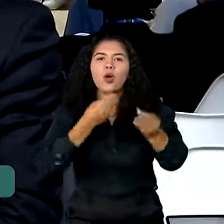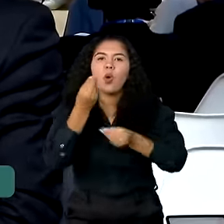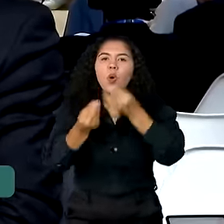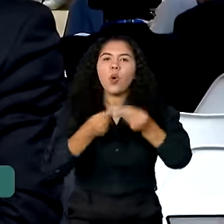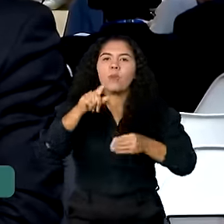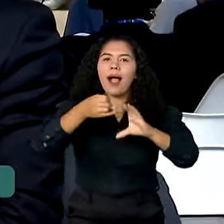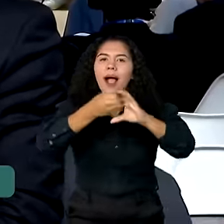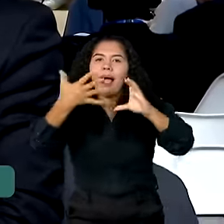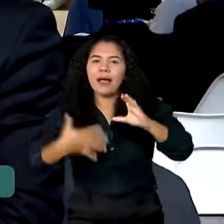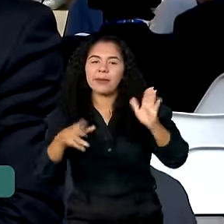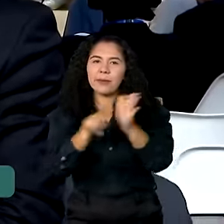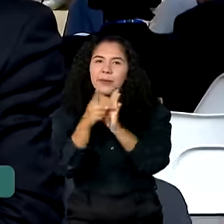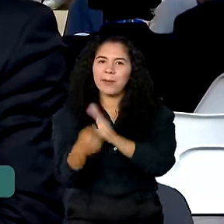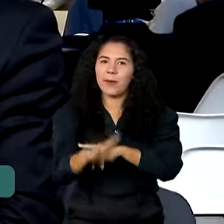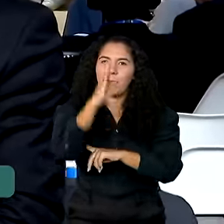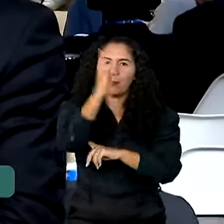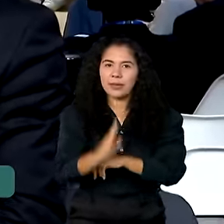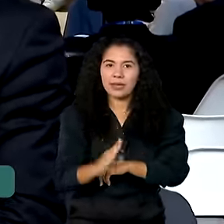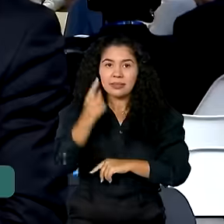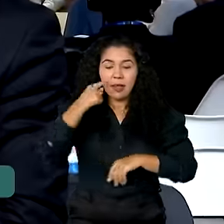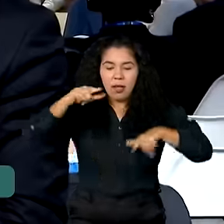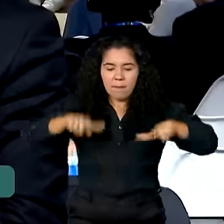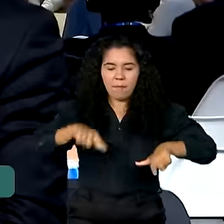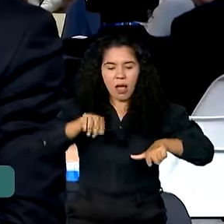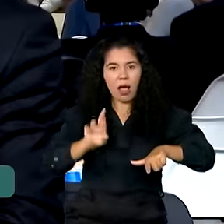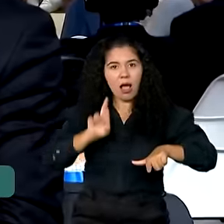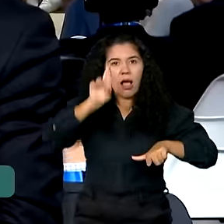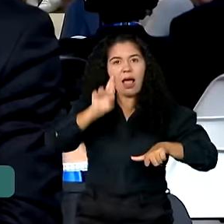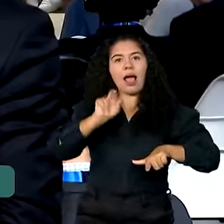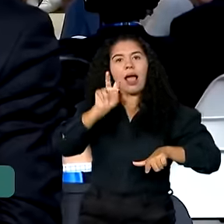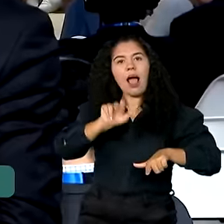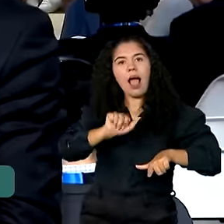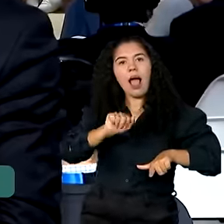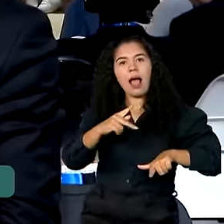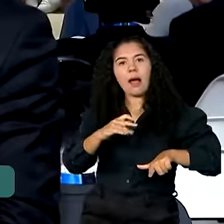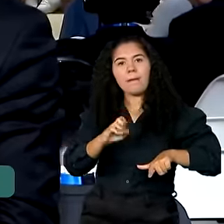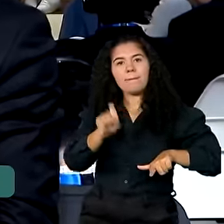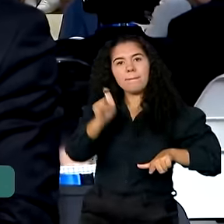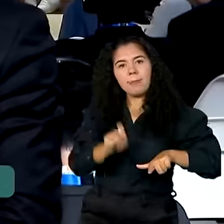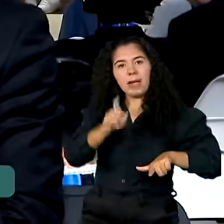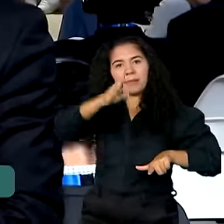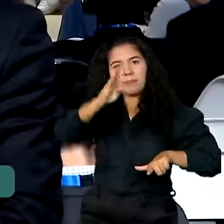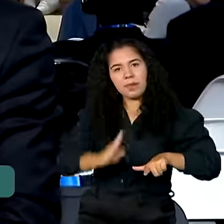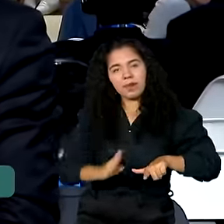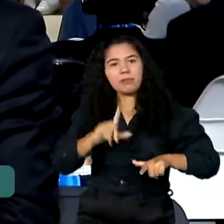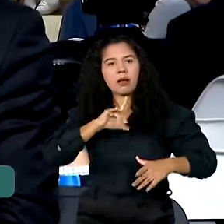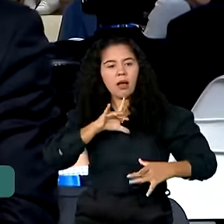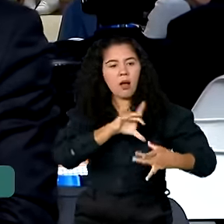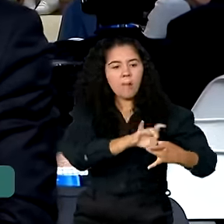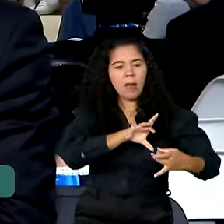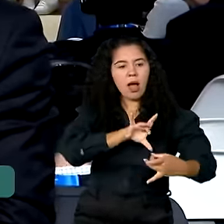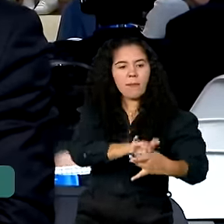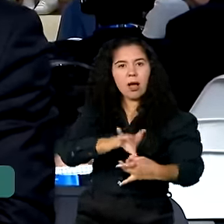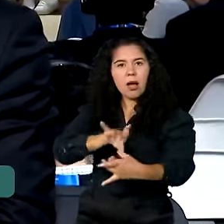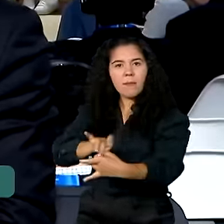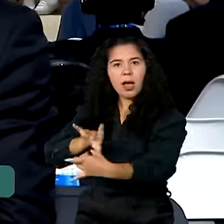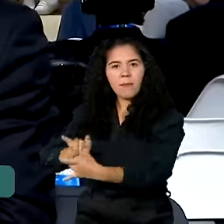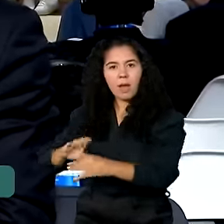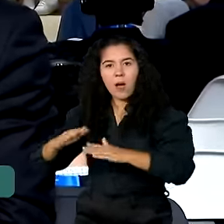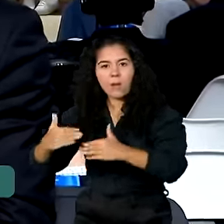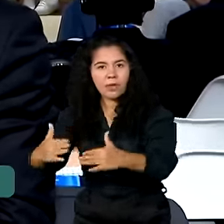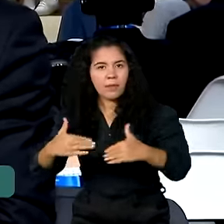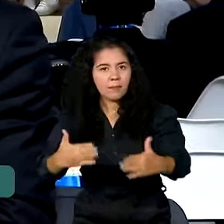aqui no evento. O pavilhão é coordenado pela Apex Brasil, em parceria com outros ministérios, por isso eu vou chamar agora